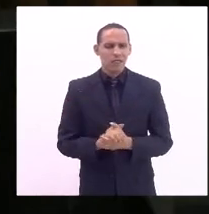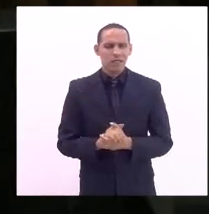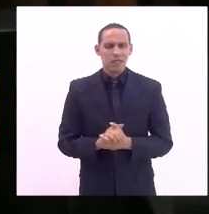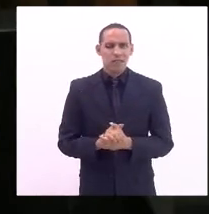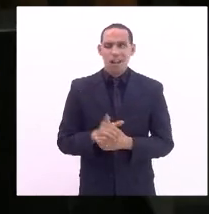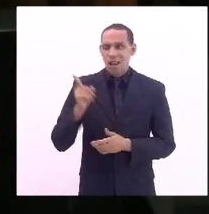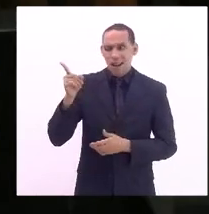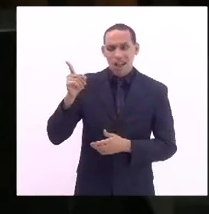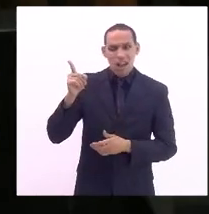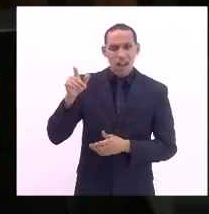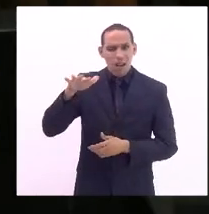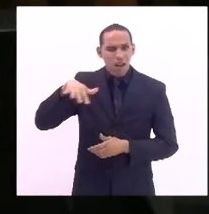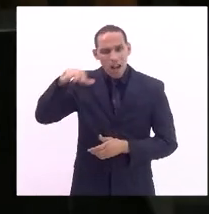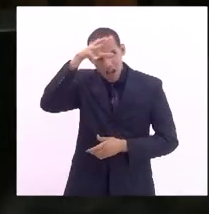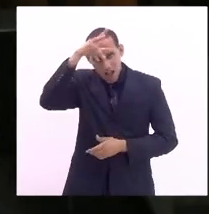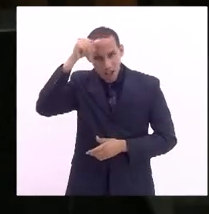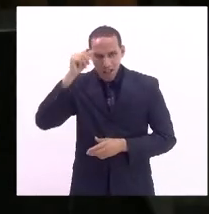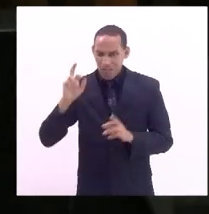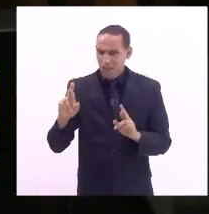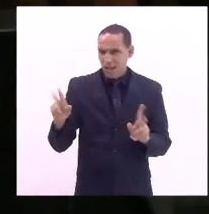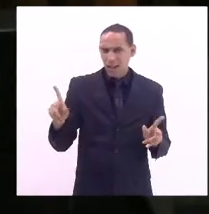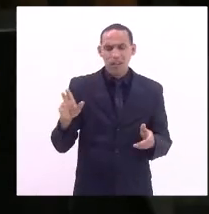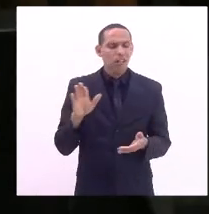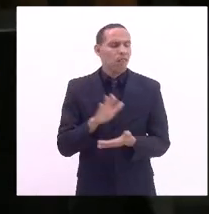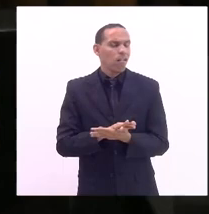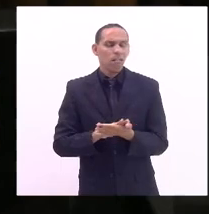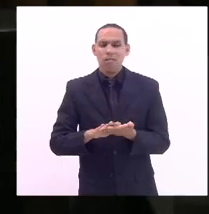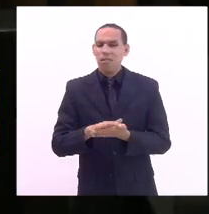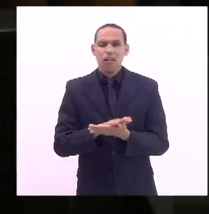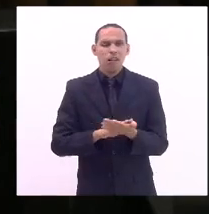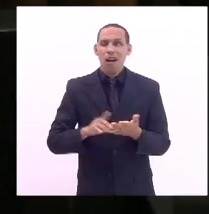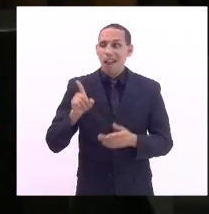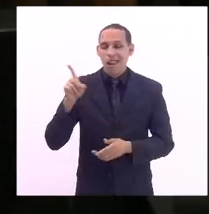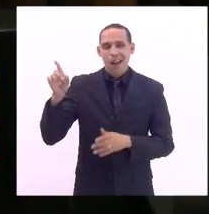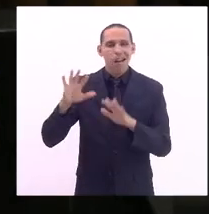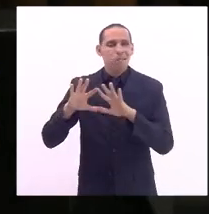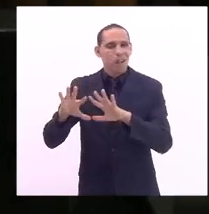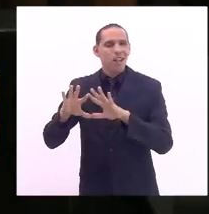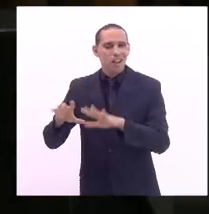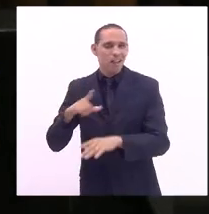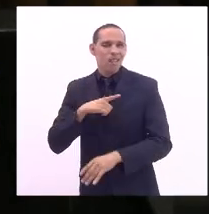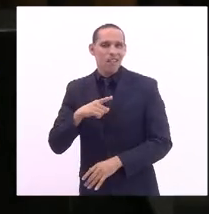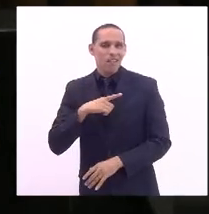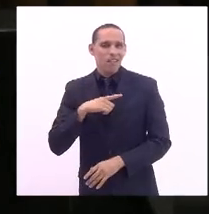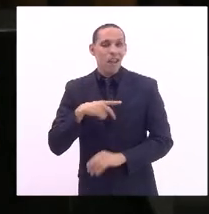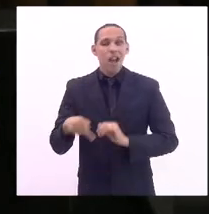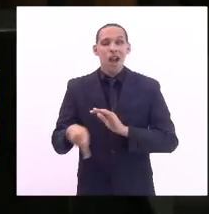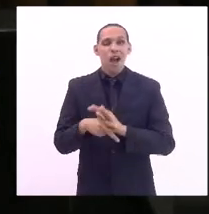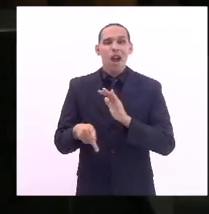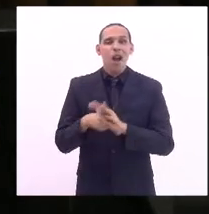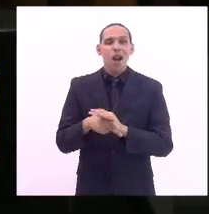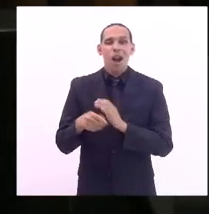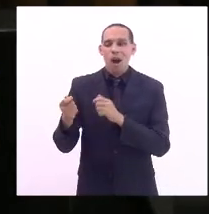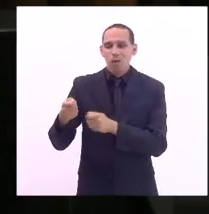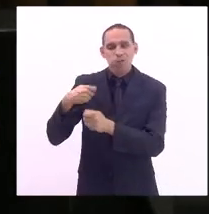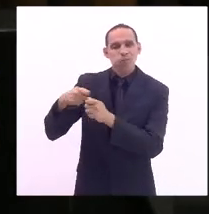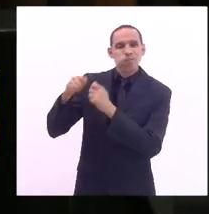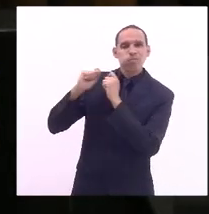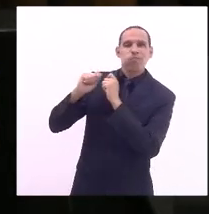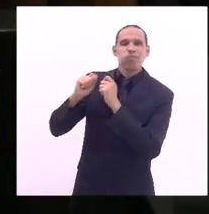na região amazônica? Não. Lá tem a milícia dos pescadores,